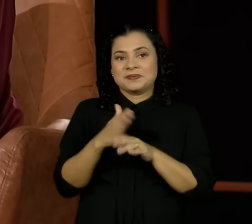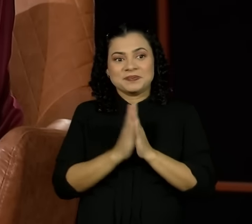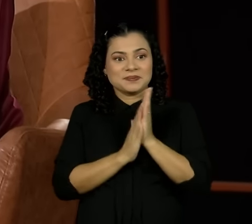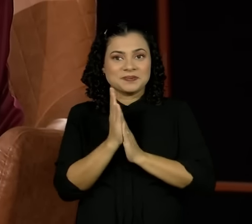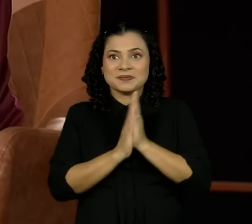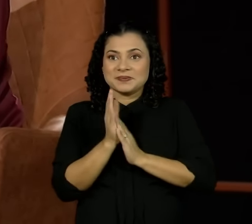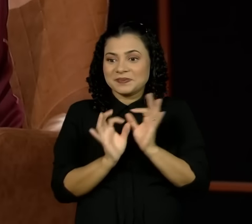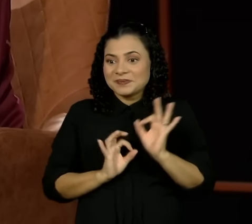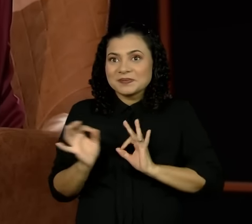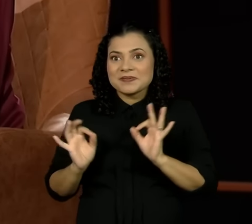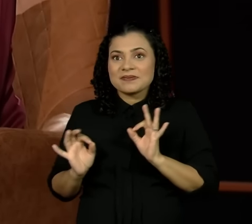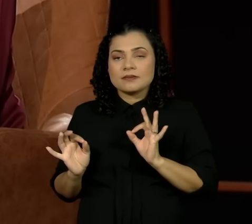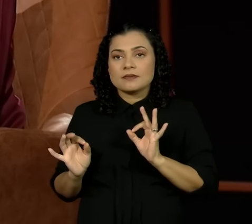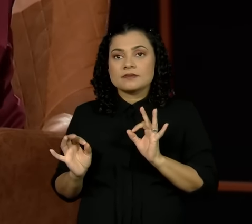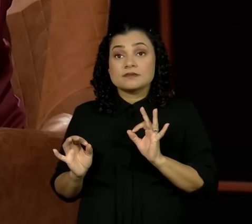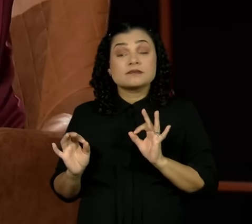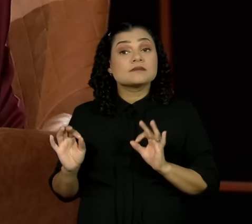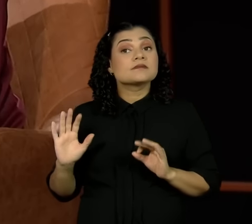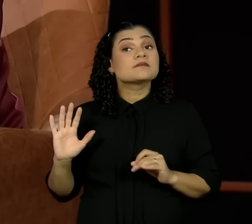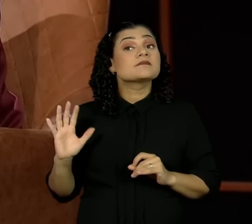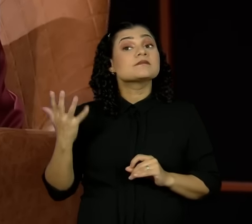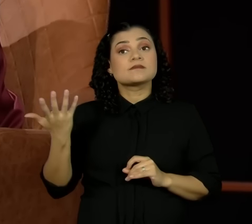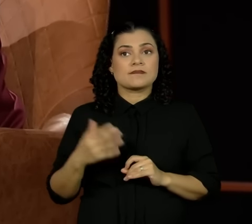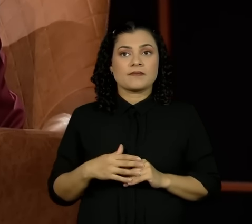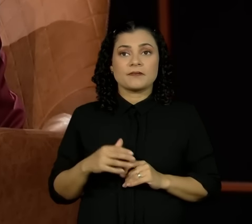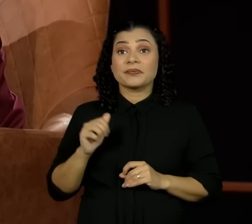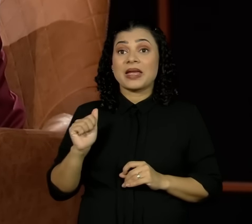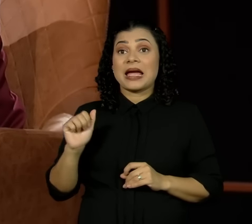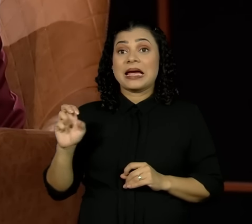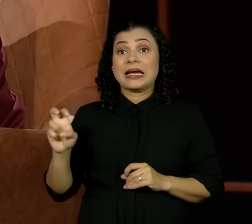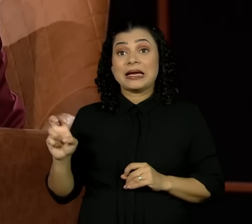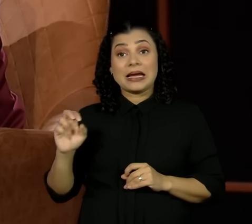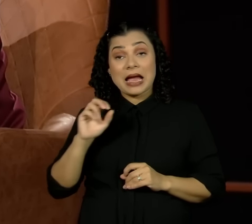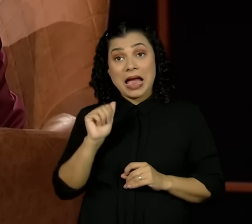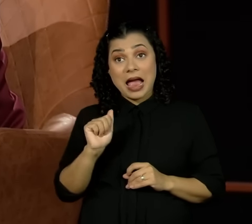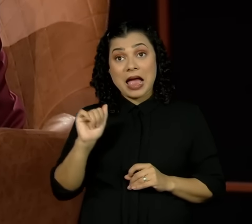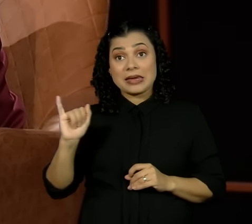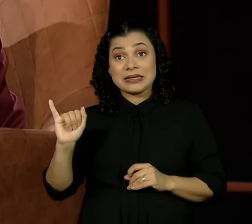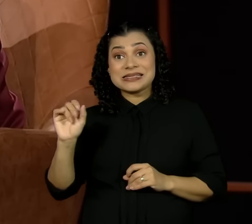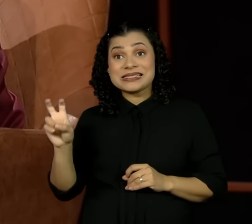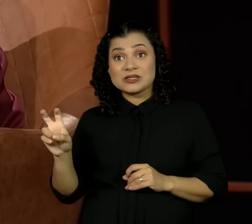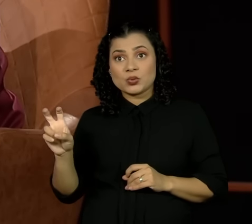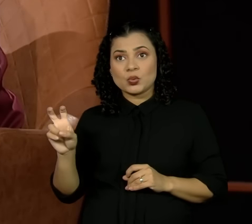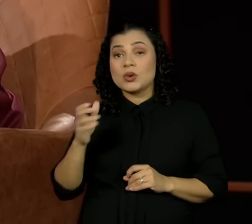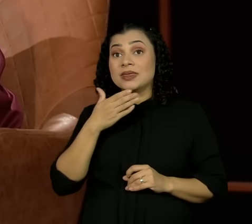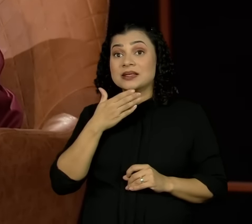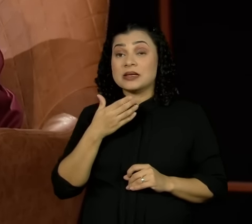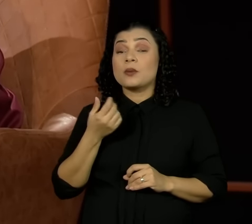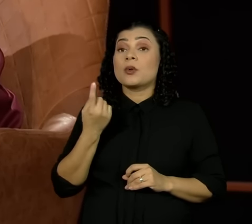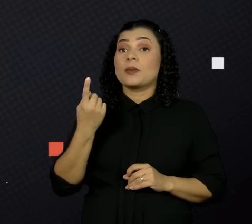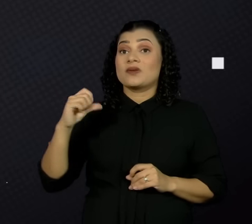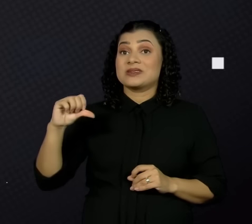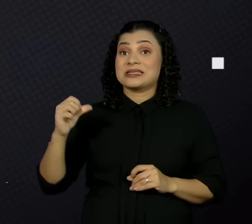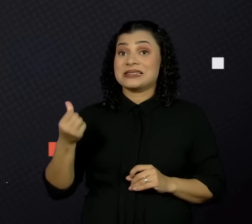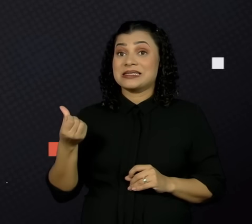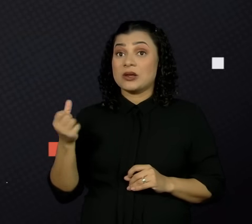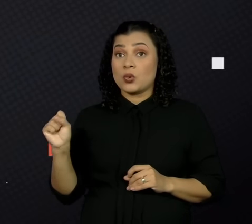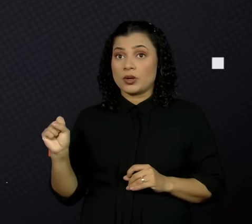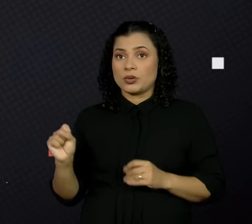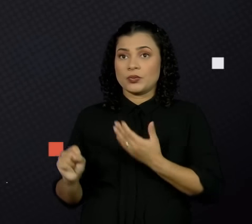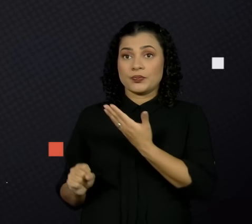mais. Aí, poxa gente, veio o AI-5, de dezembro de 68. Era o